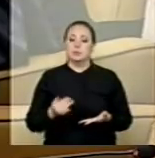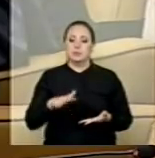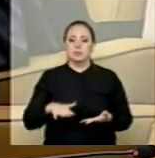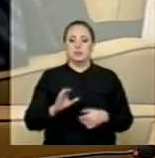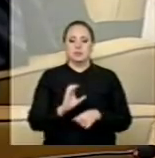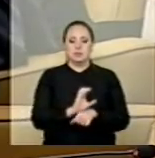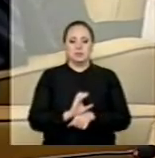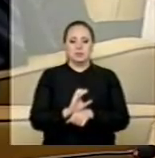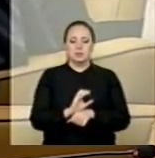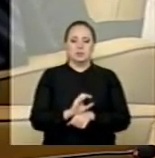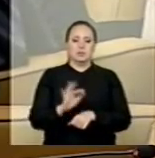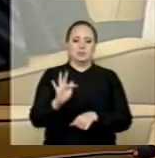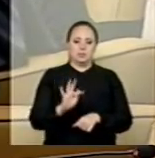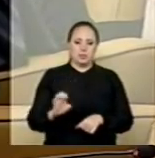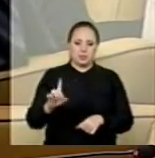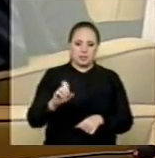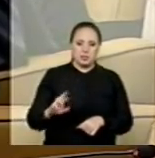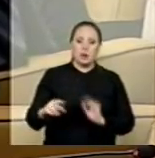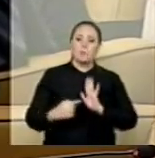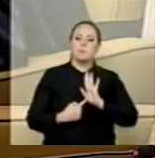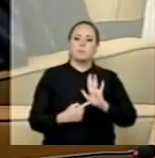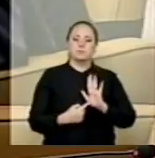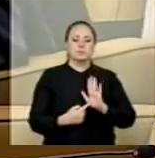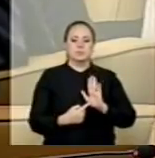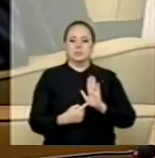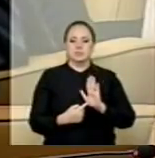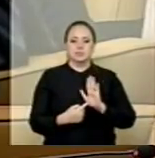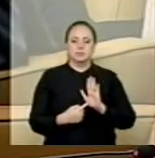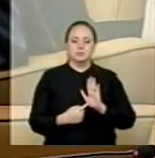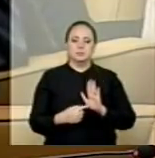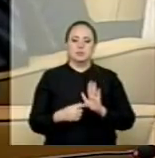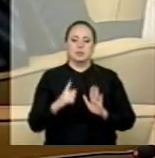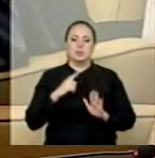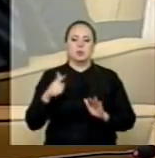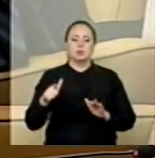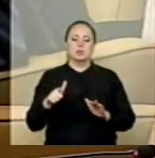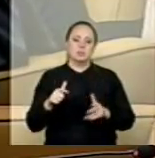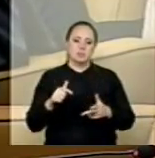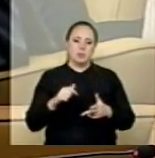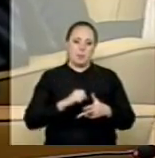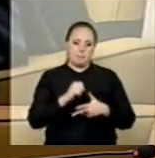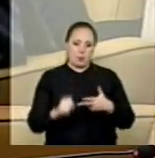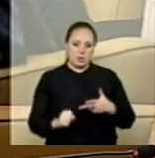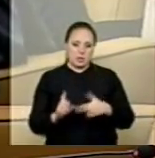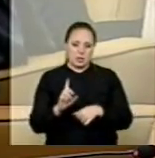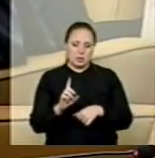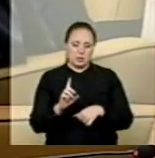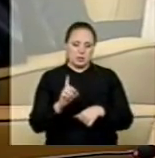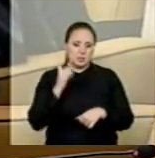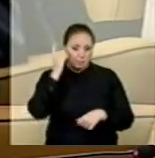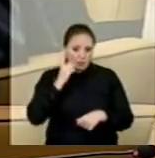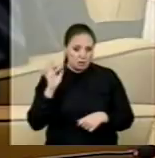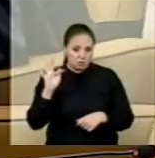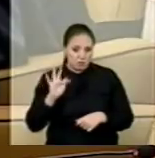literal e sistemático, revela, a mais não poder, que os deputados estaduais têm